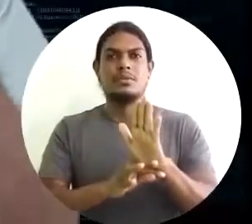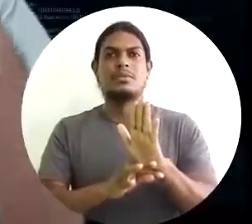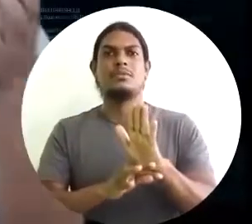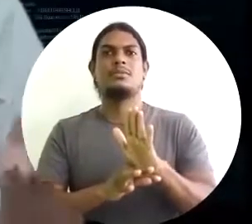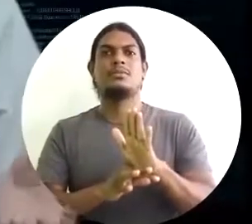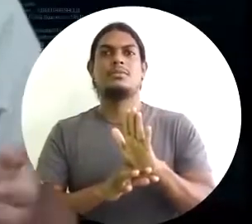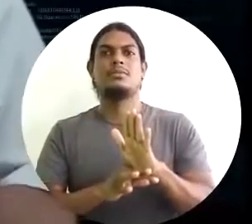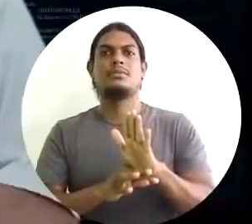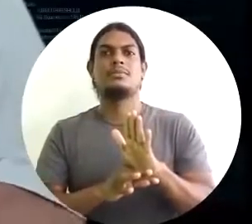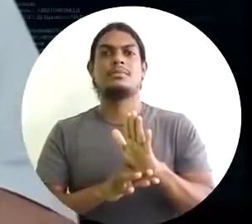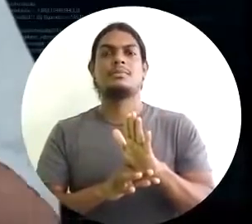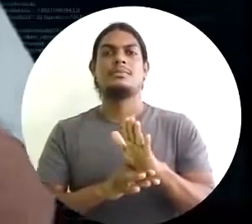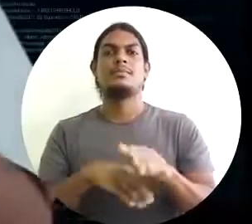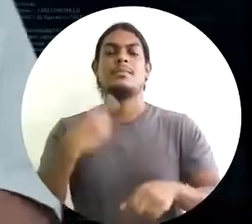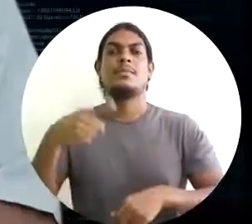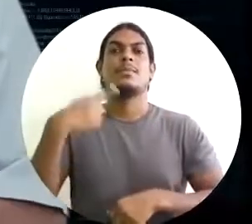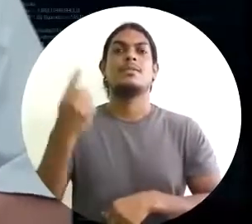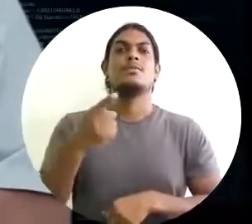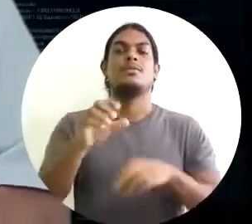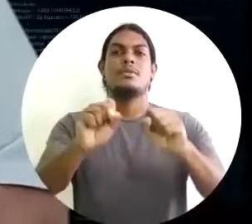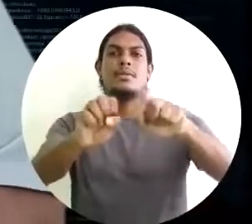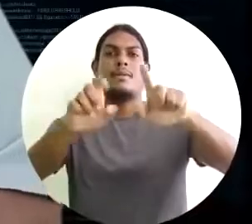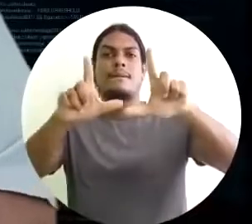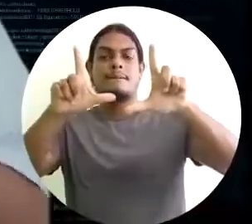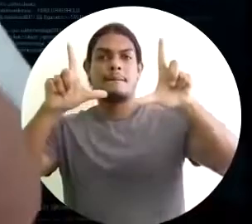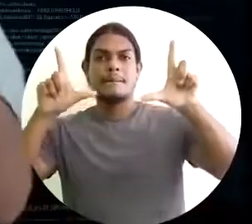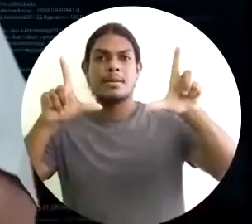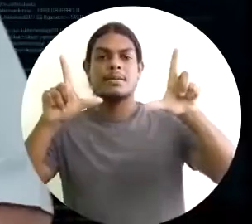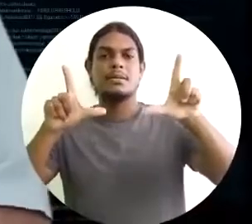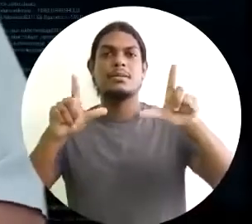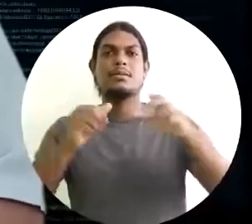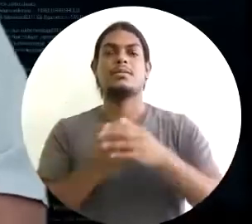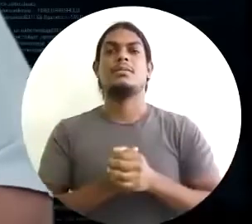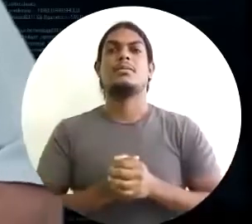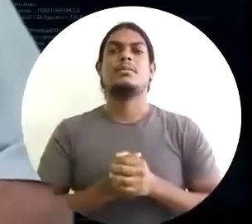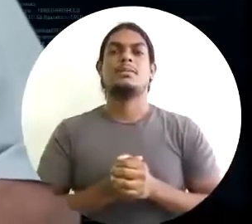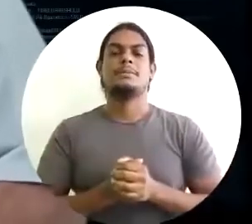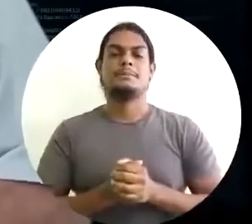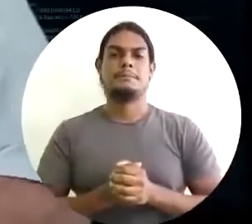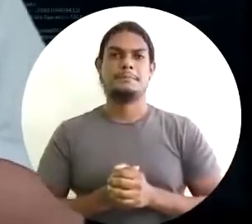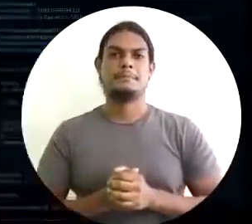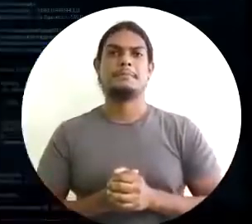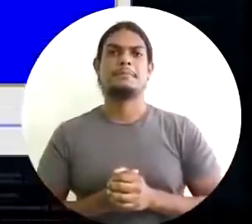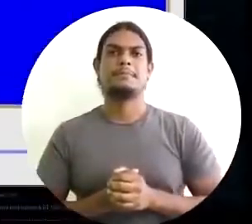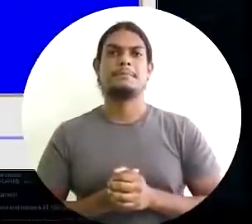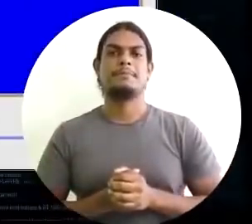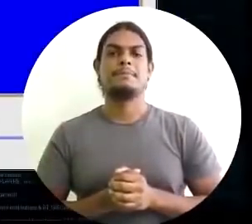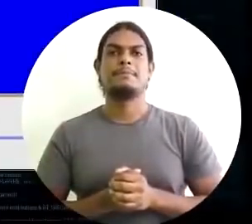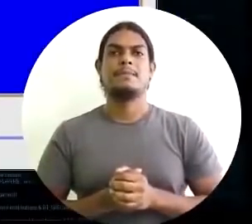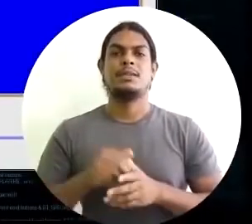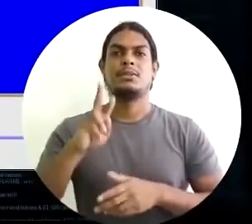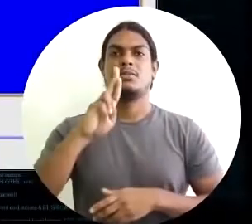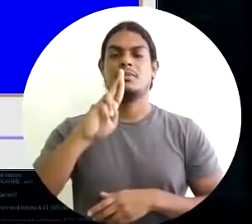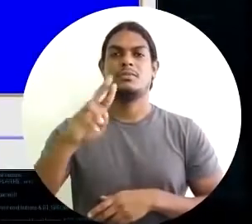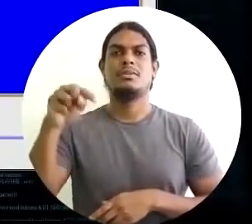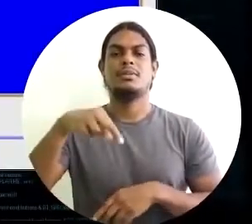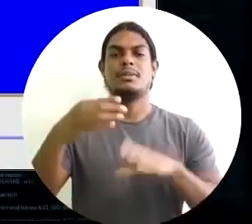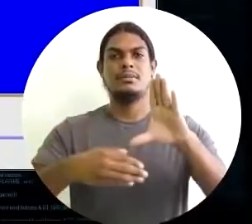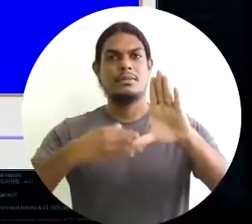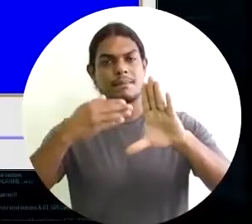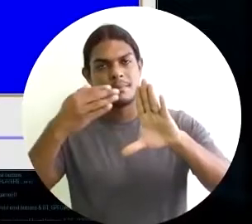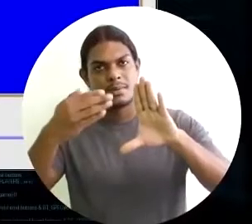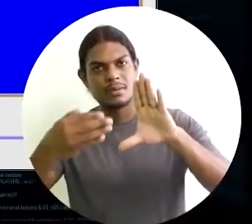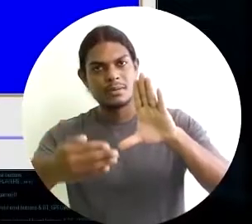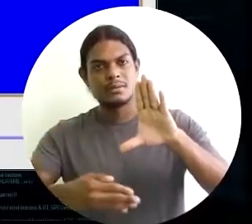e jogar abrir no navegador para ver se funciona. certo? Então, o resultado dessa página